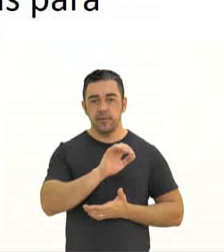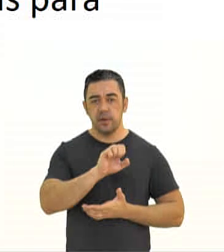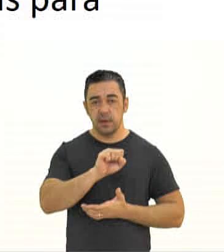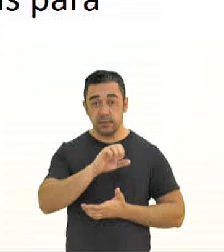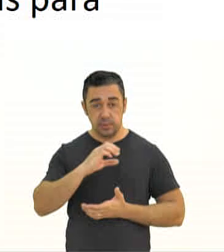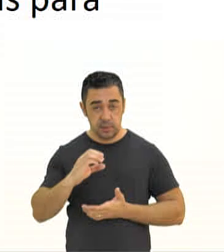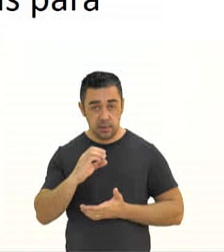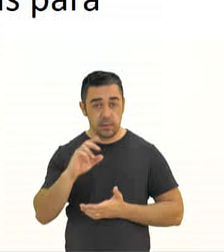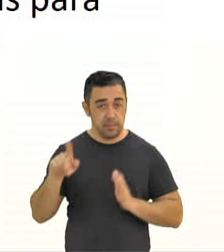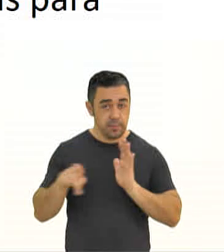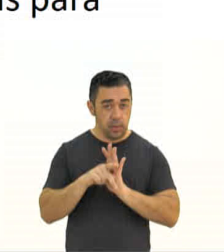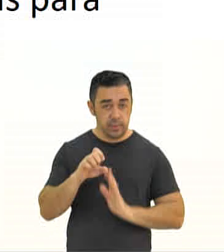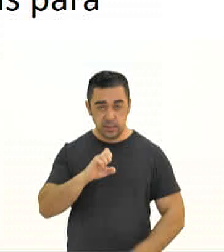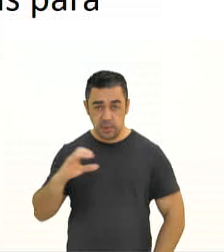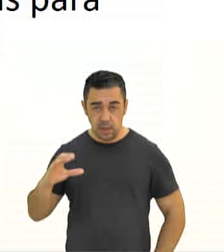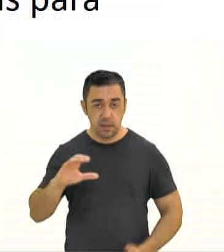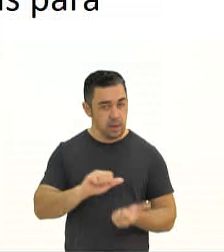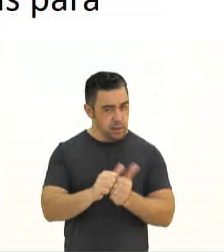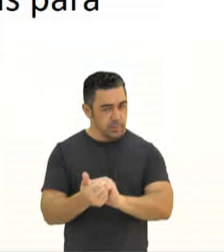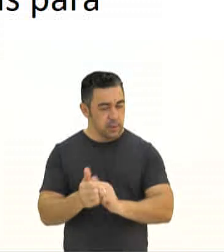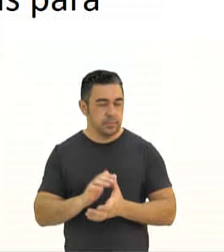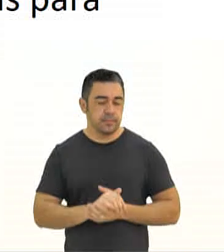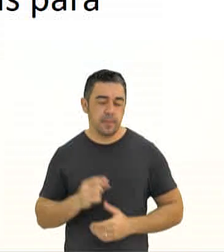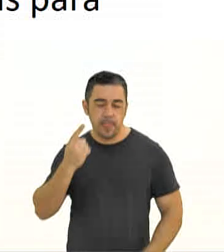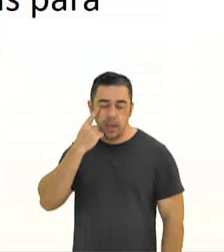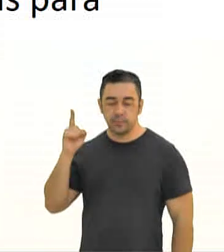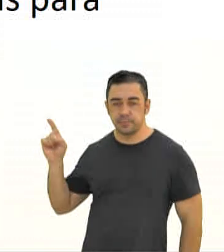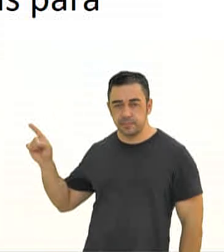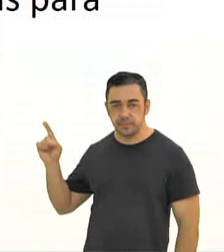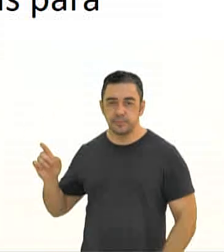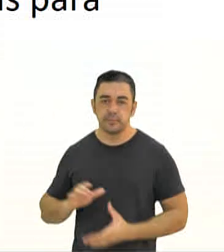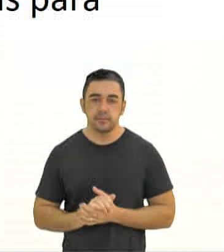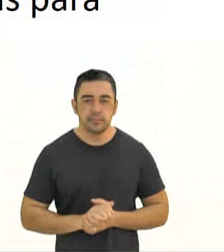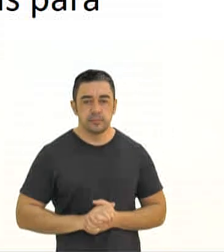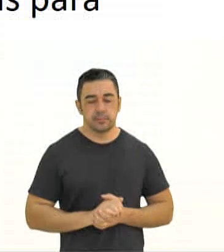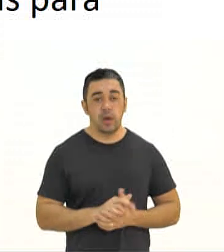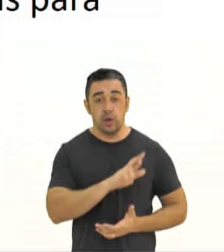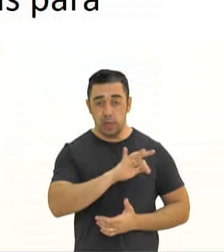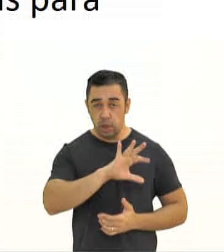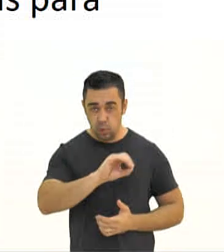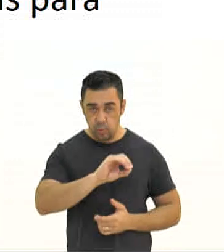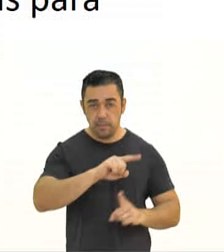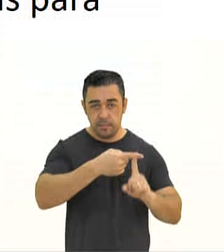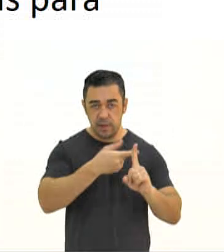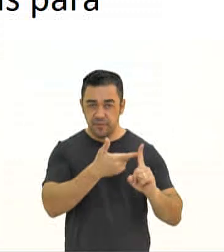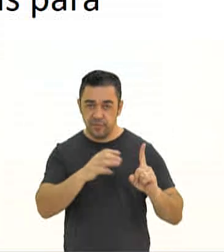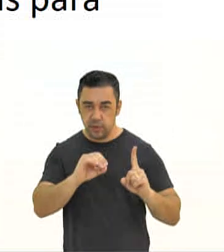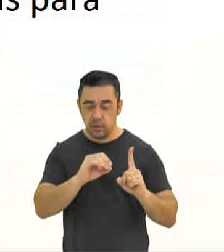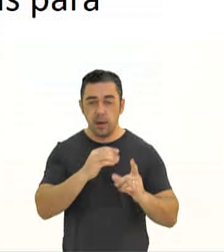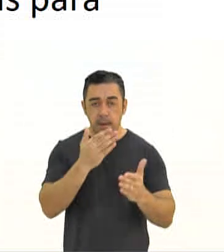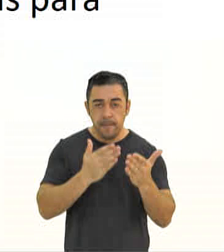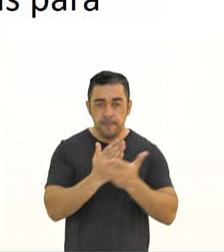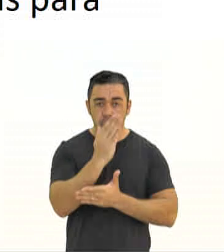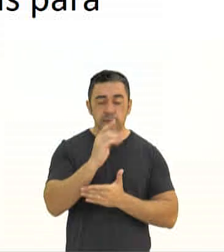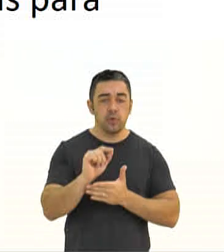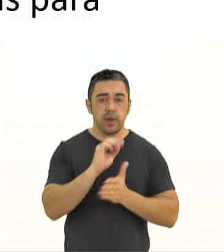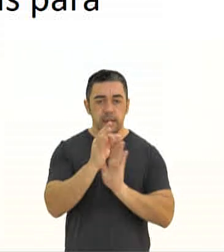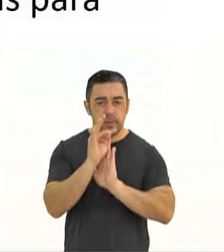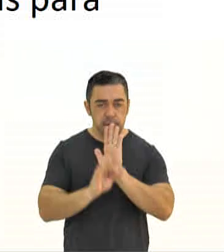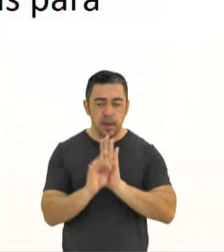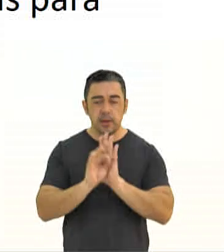Santa Catarina e demos uma adaptada. Então, dentro disso, a Rio+20 aprova um texto sem definir objetivos